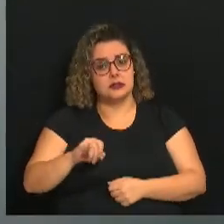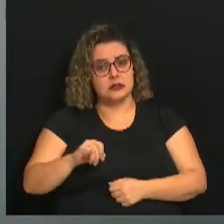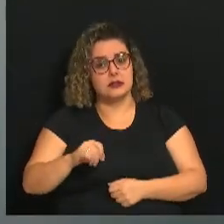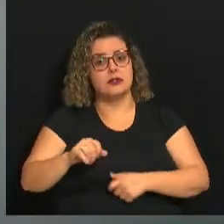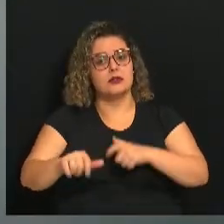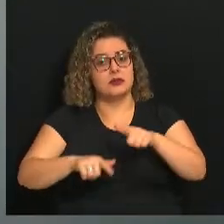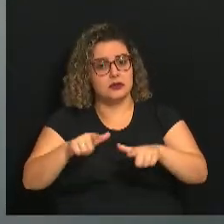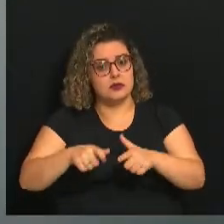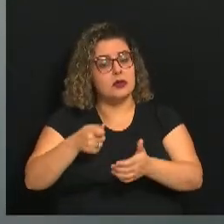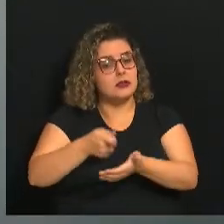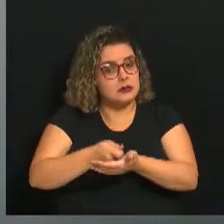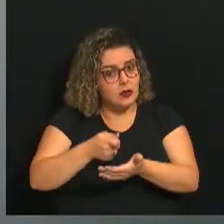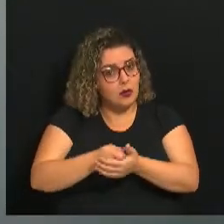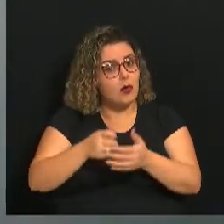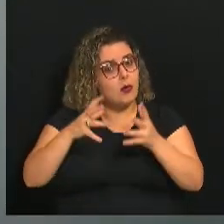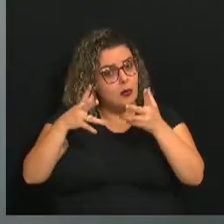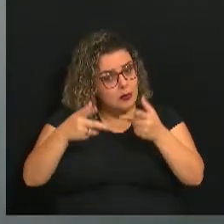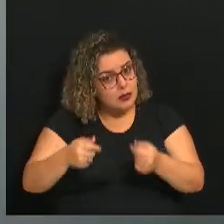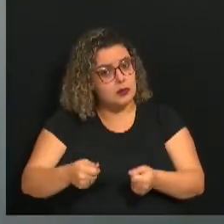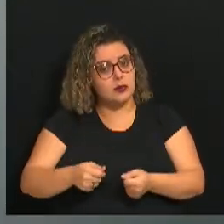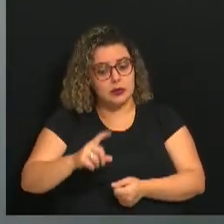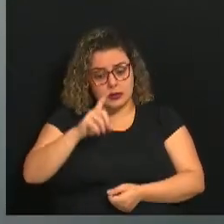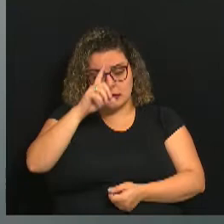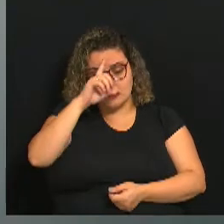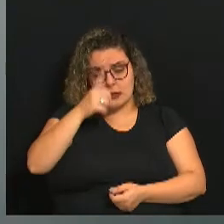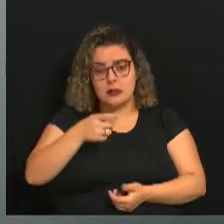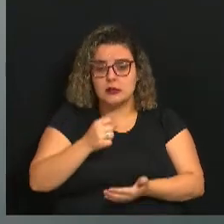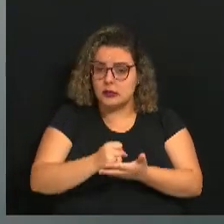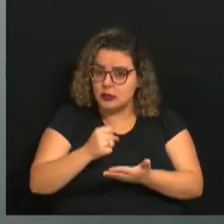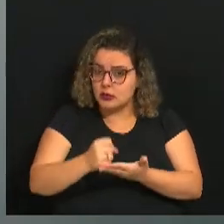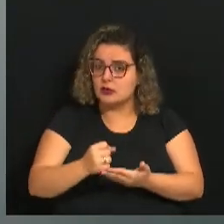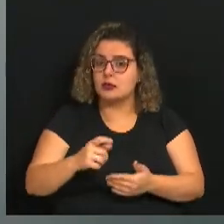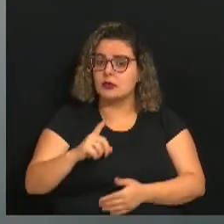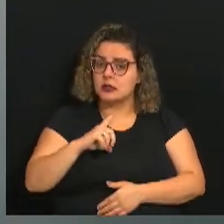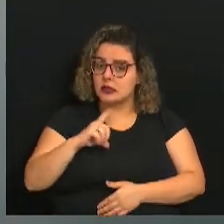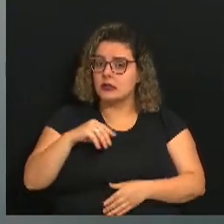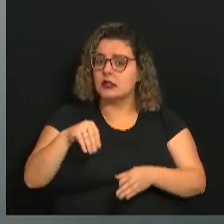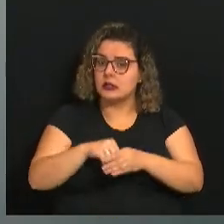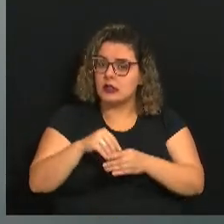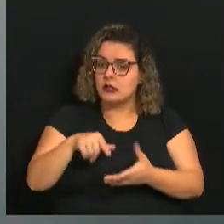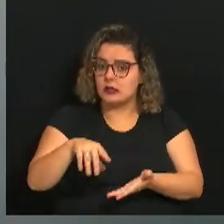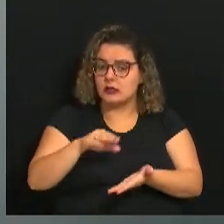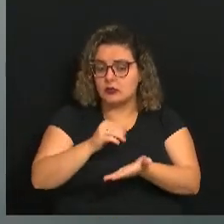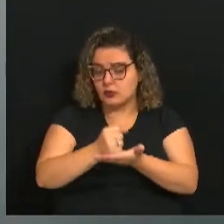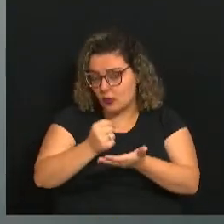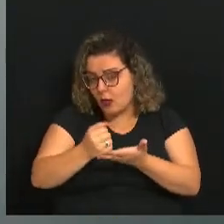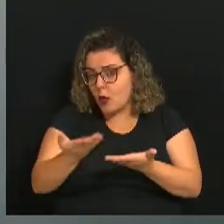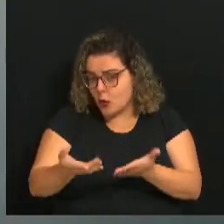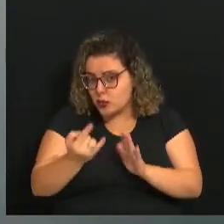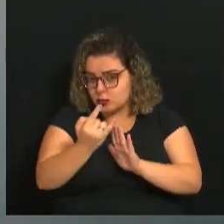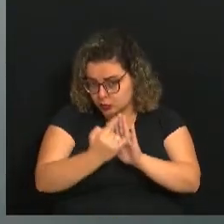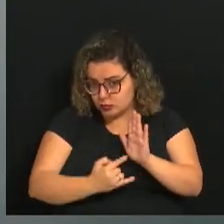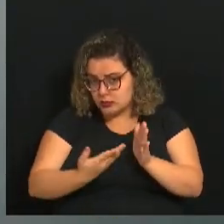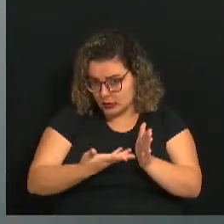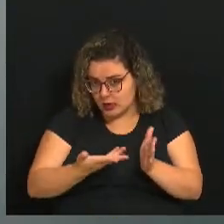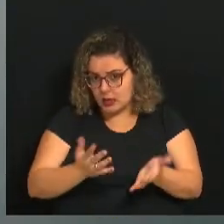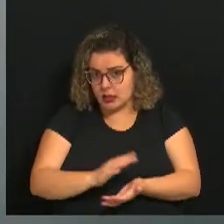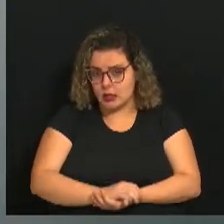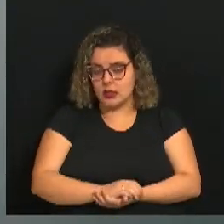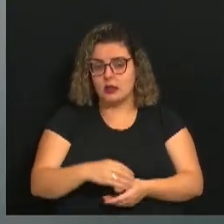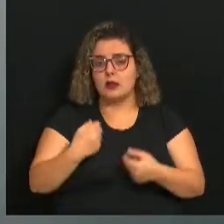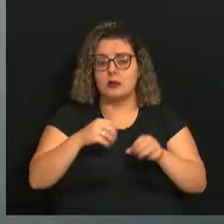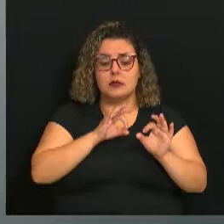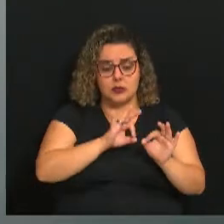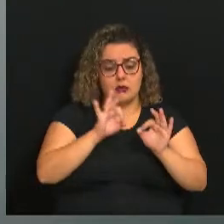a qual são destinados, contratualmente está previsto. Então, assim, nós temos que acompanhar muito de